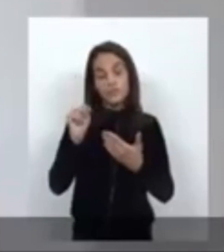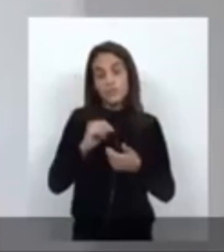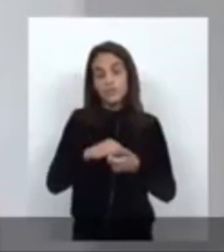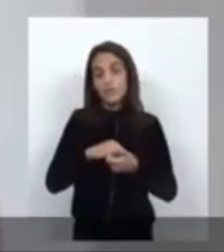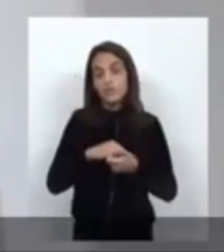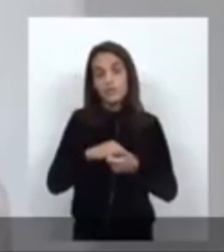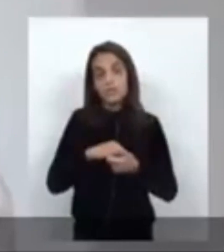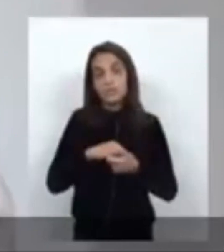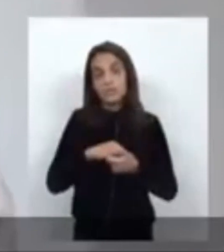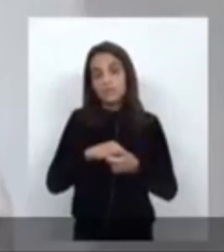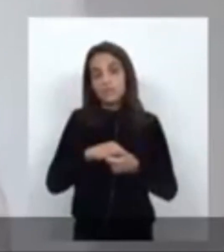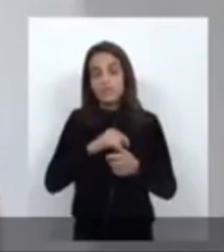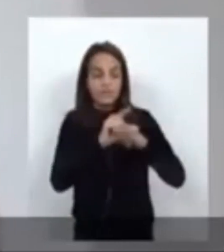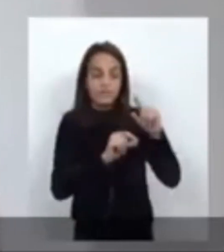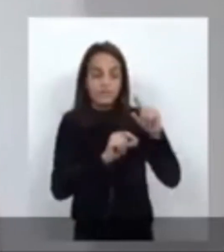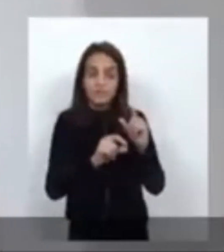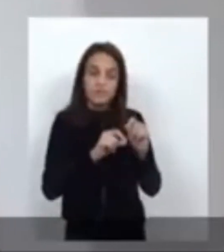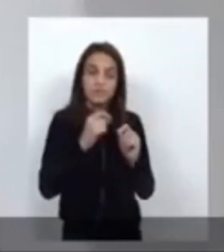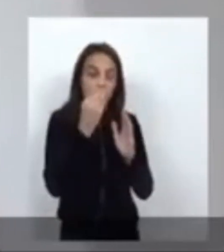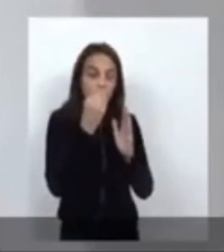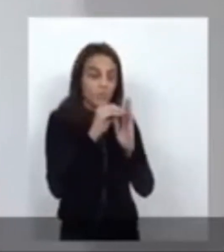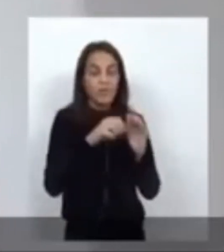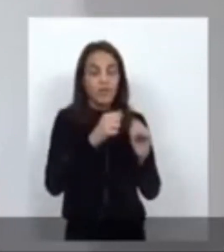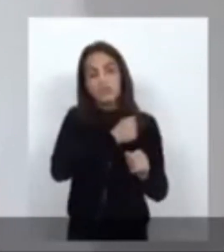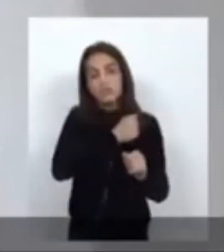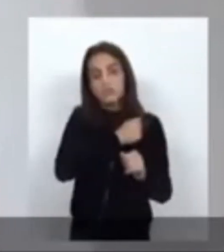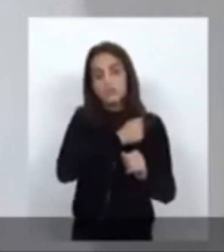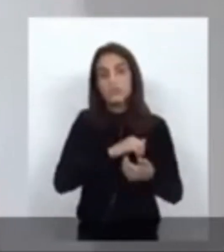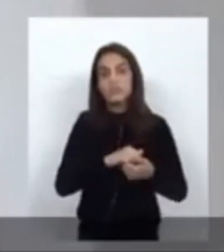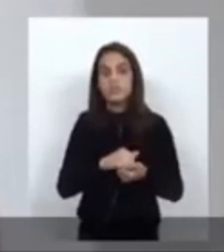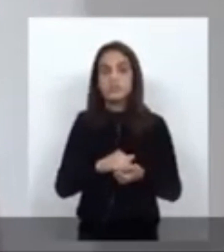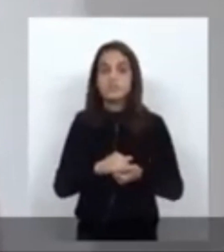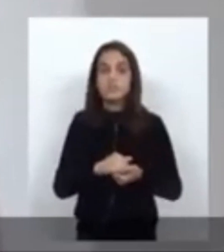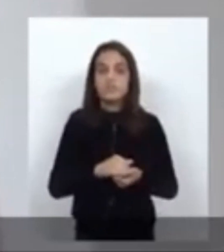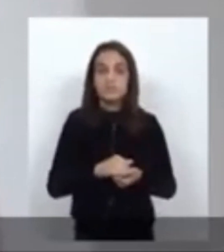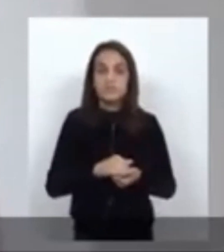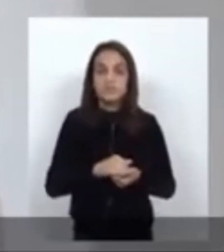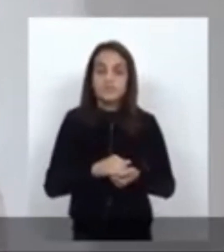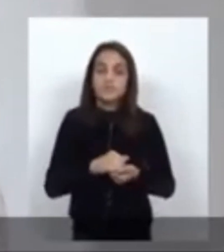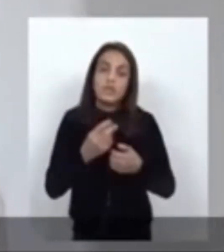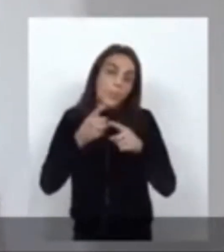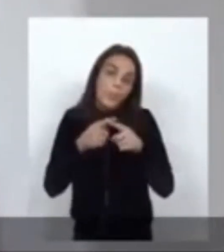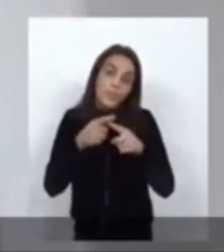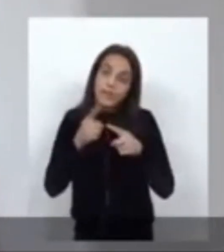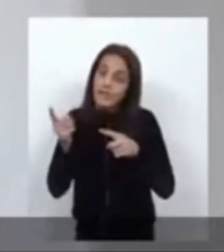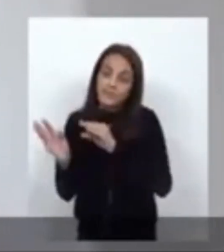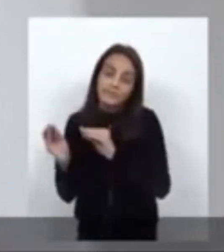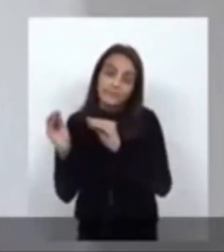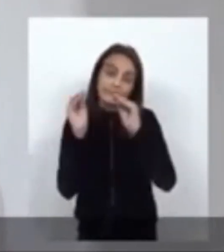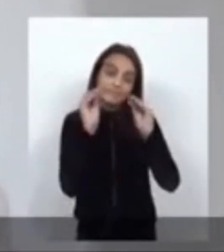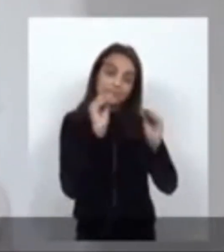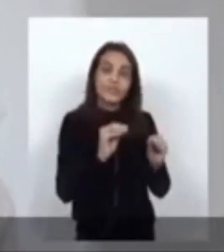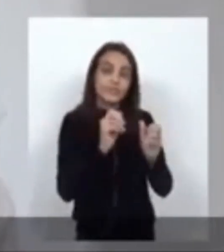ticar lá, ele não vai colocar esse aluno, ativar este aluno por conta de ele ter sido transferido ou